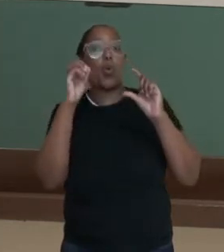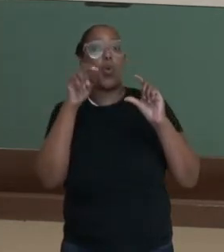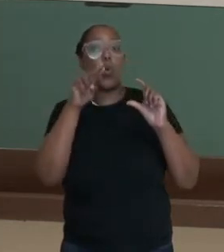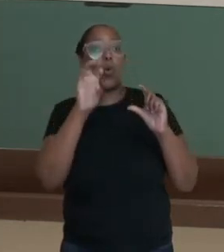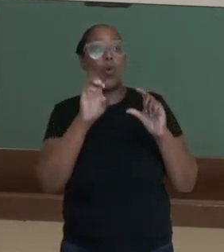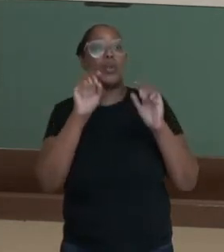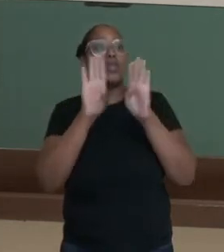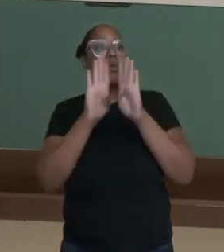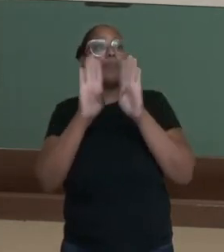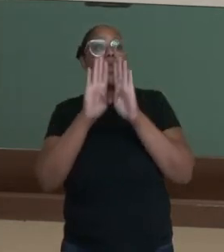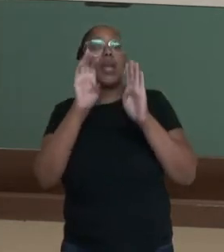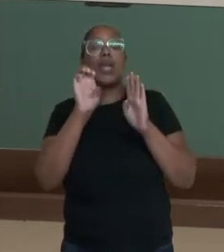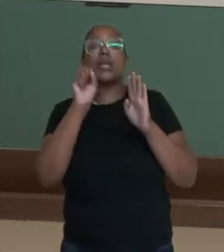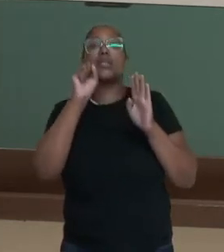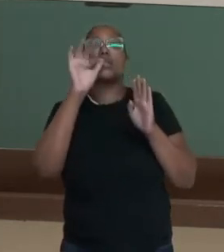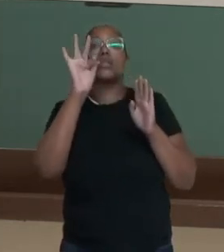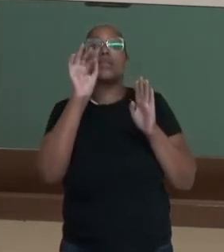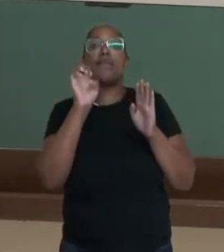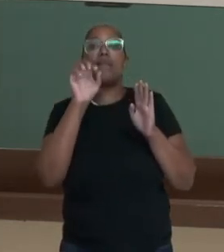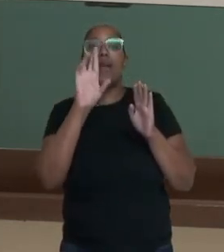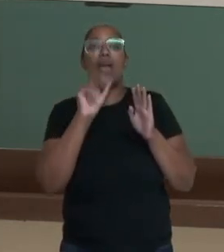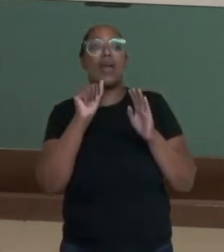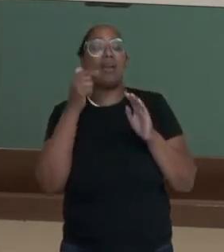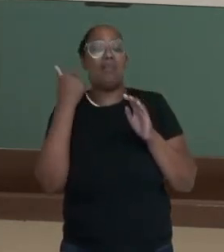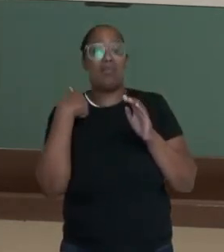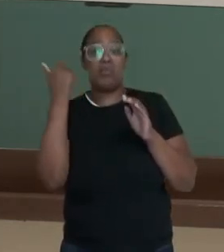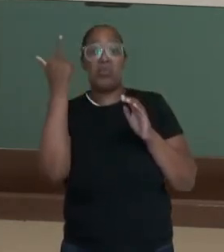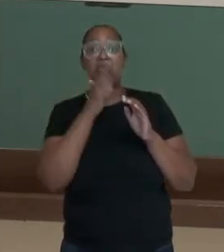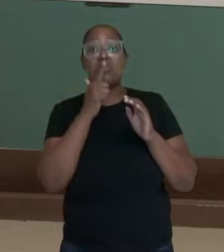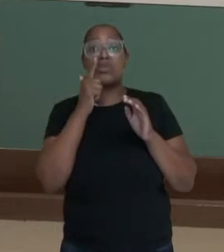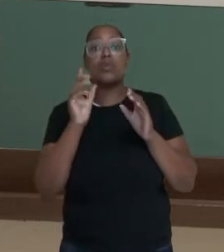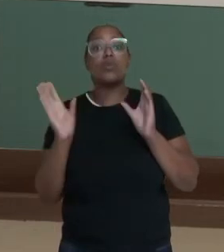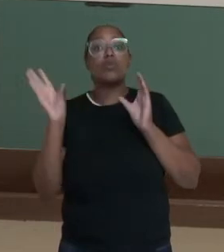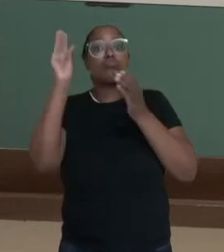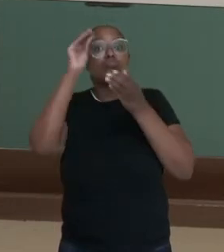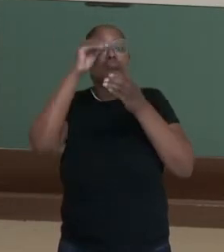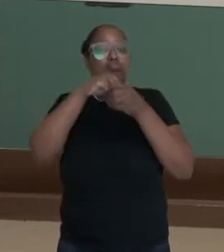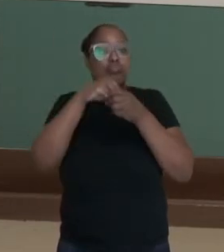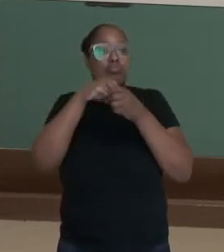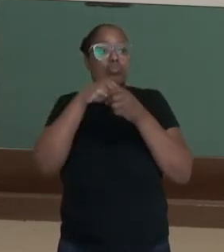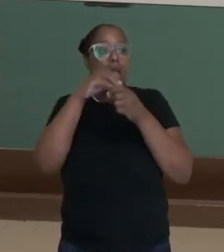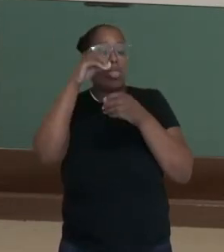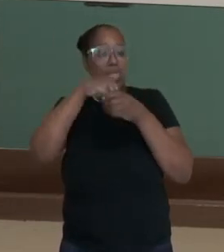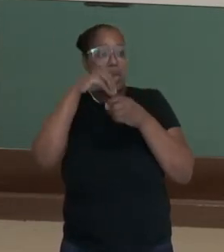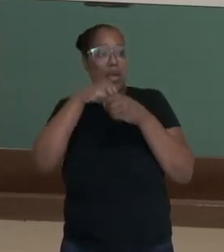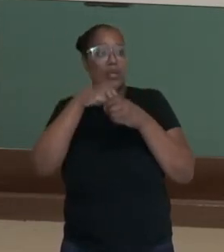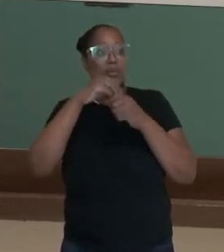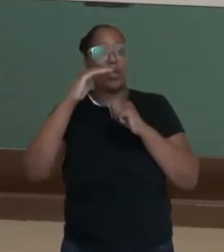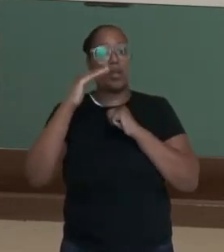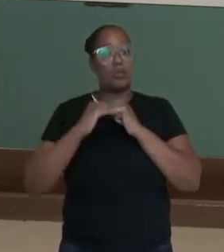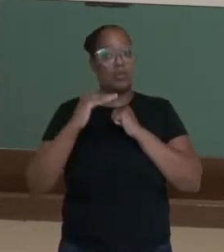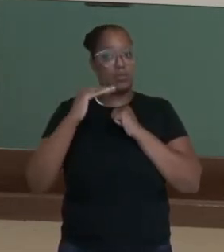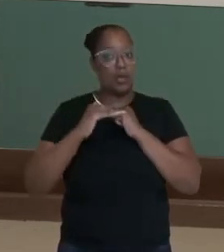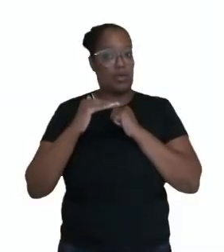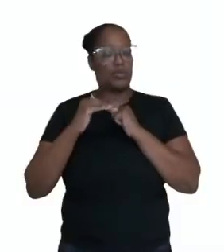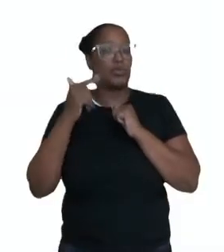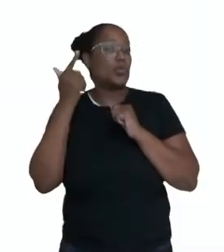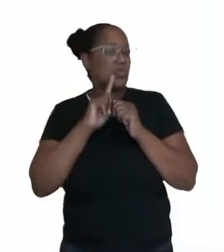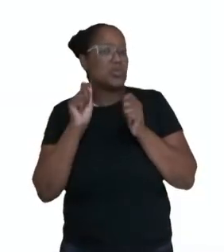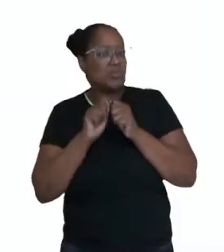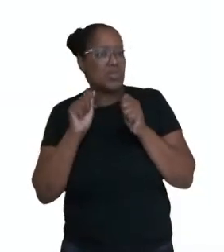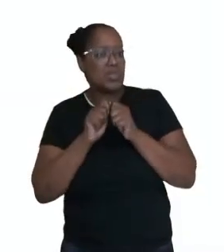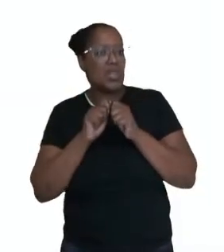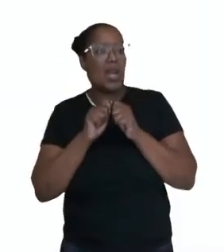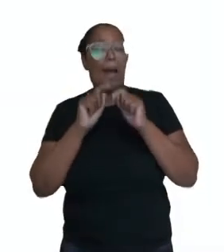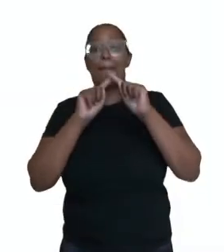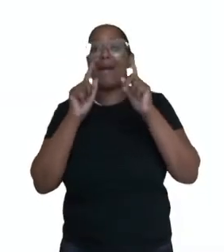da esfera. Eu consigo colocar nessa superfície aqui e na de baixo, eu consigo fazer isso.